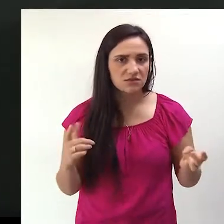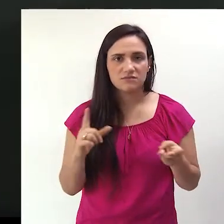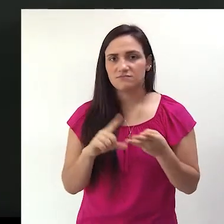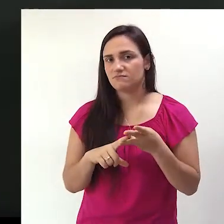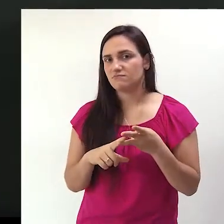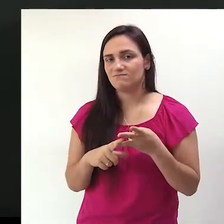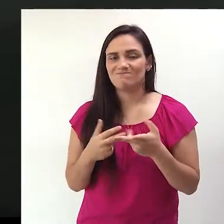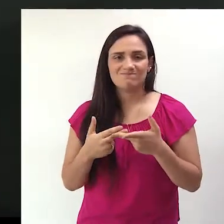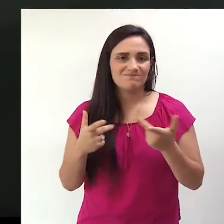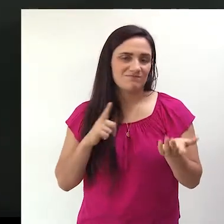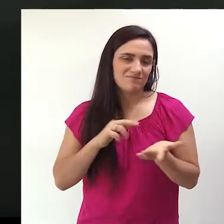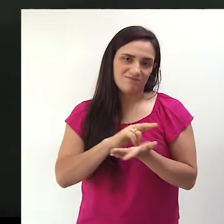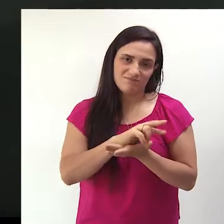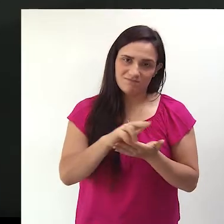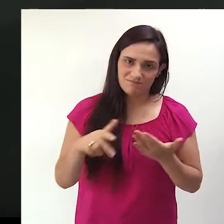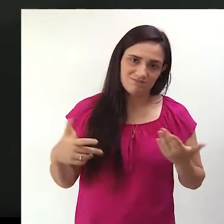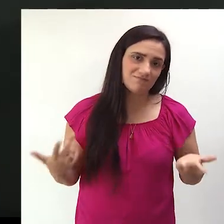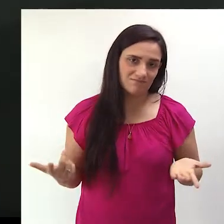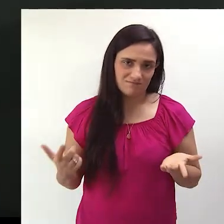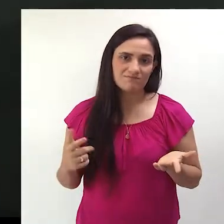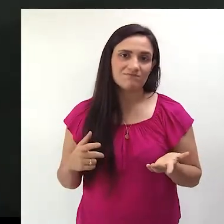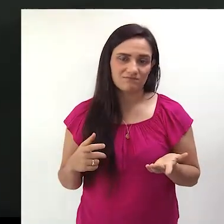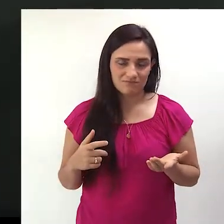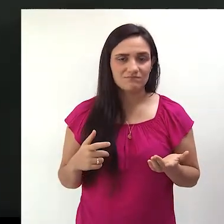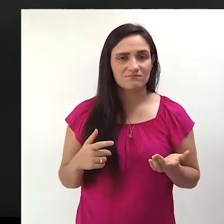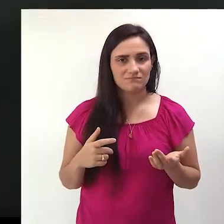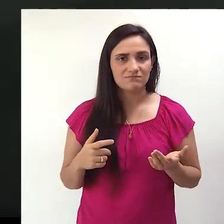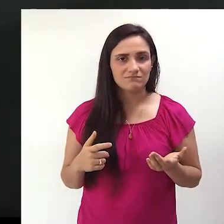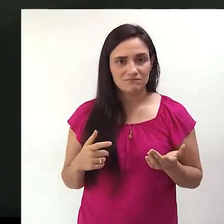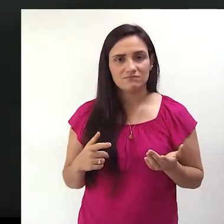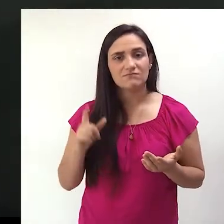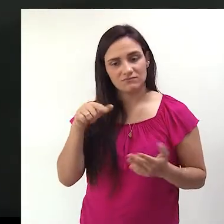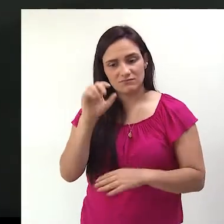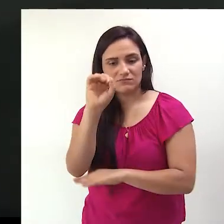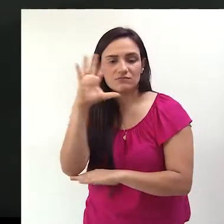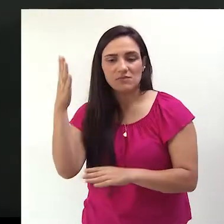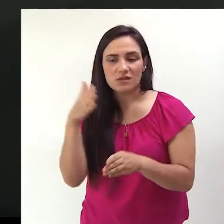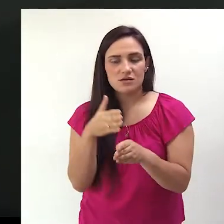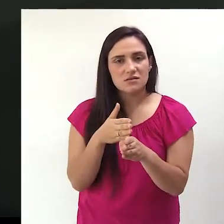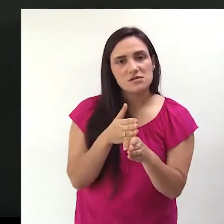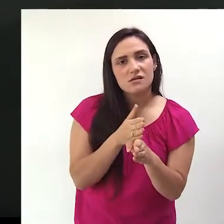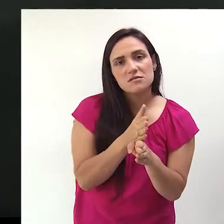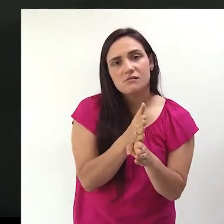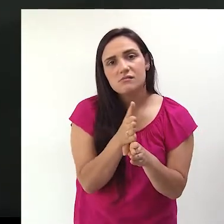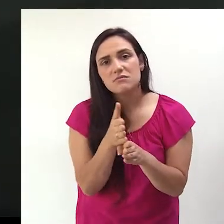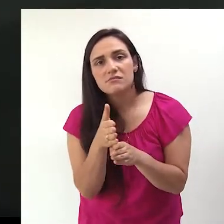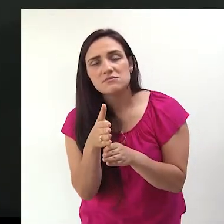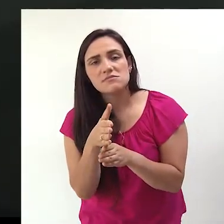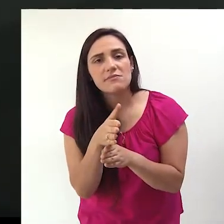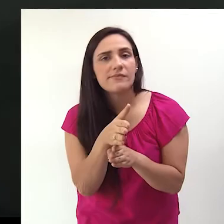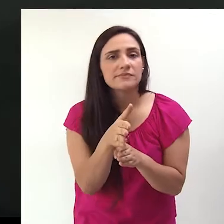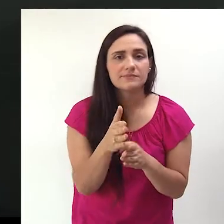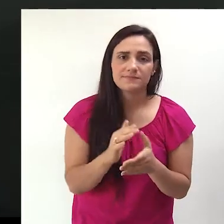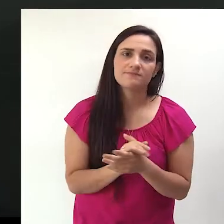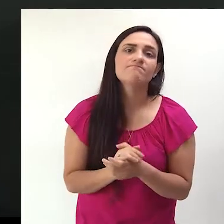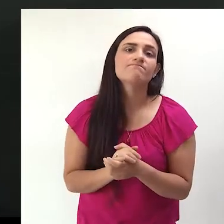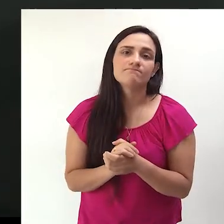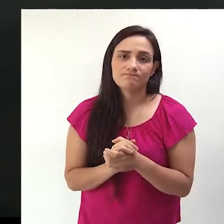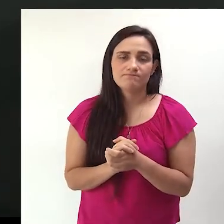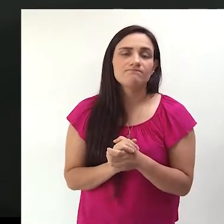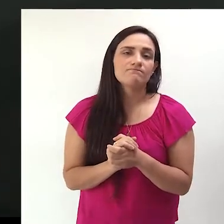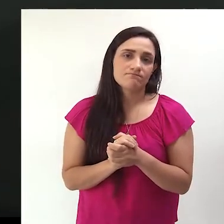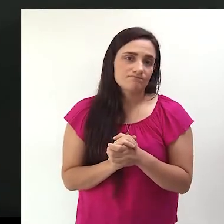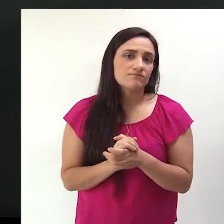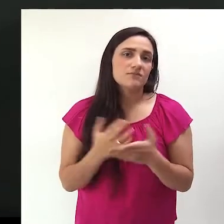coisa é mais um crime que ocorre nas nossas fronteiras, né, assim como tantos outros que a gente